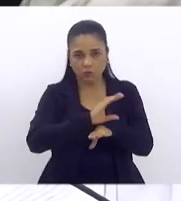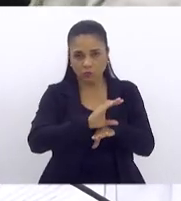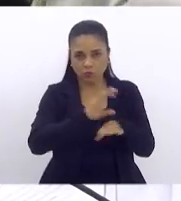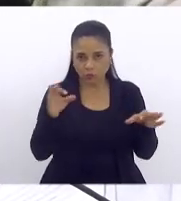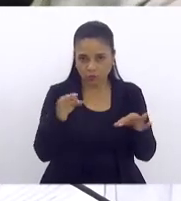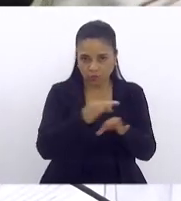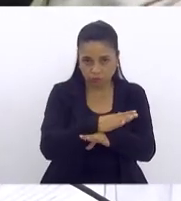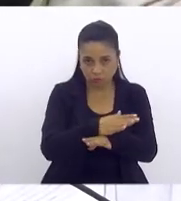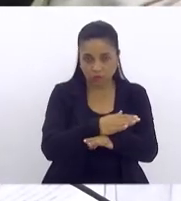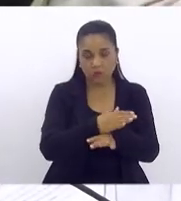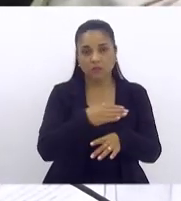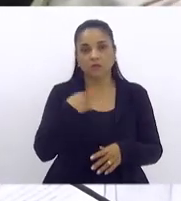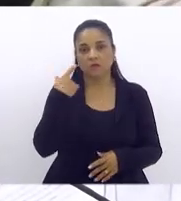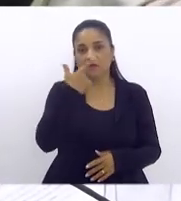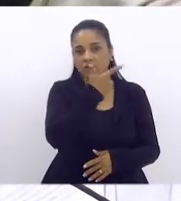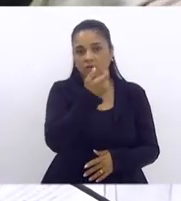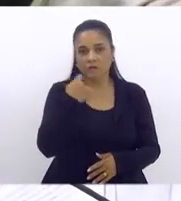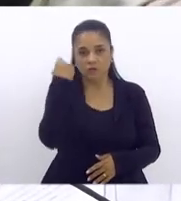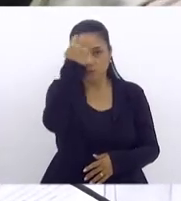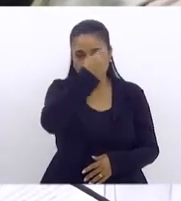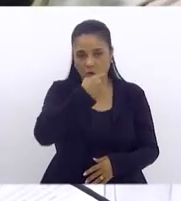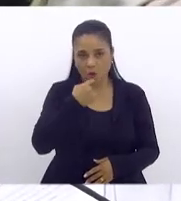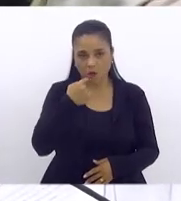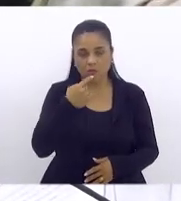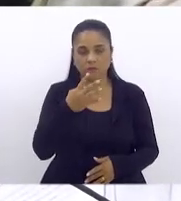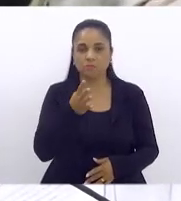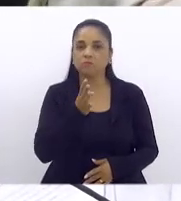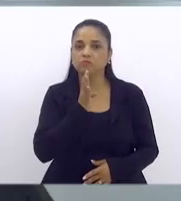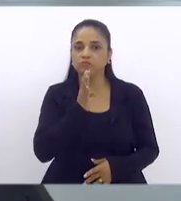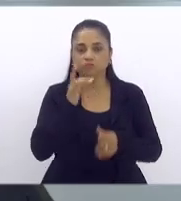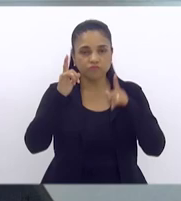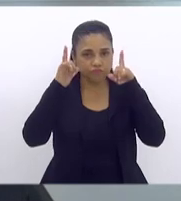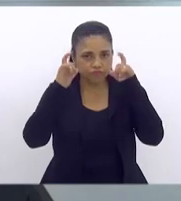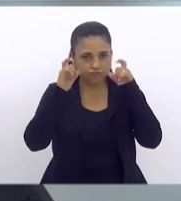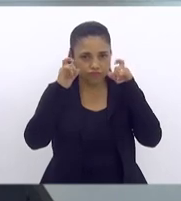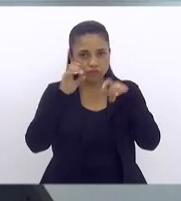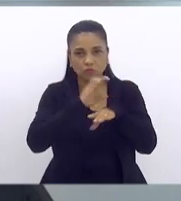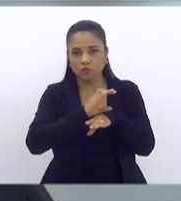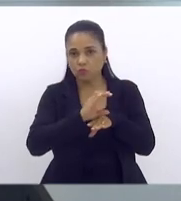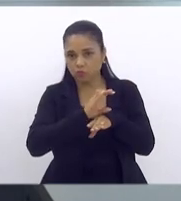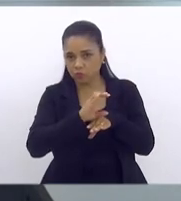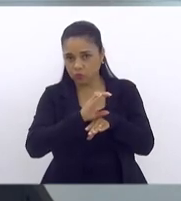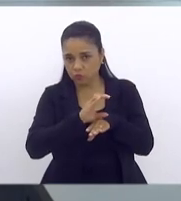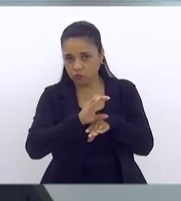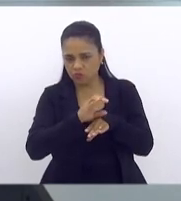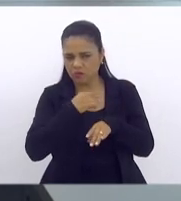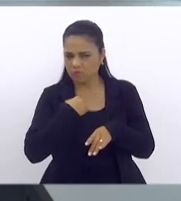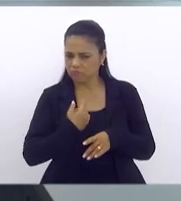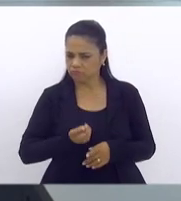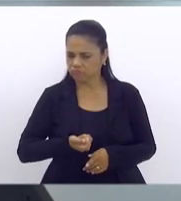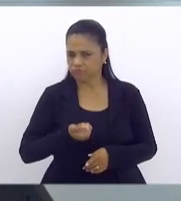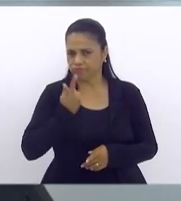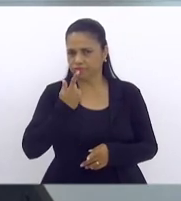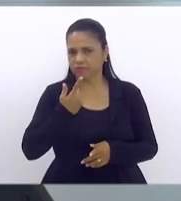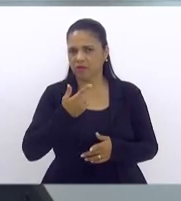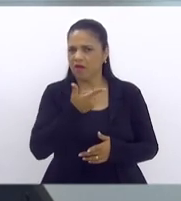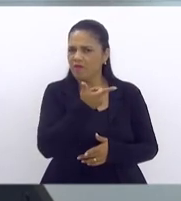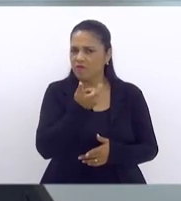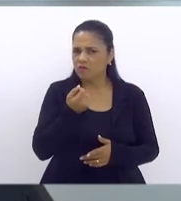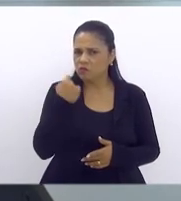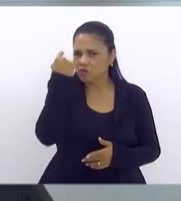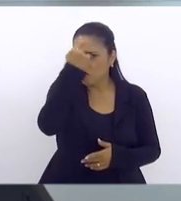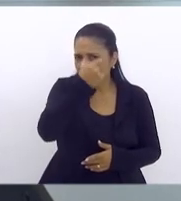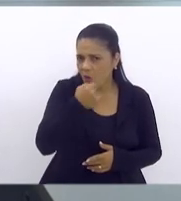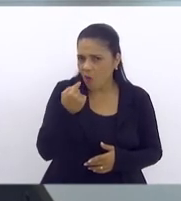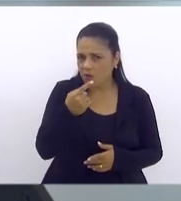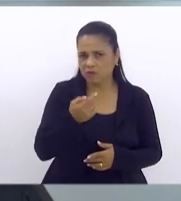para o reconhecimento de pessoas. Então, eu achei um pouco aquém 20 horas para uma necessidade